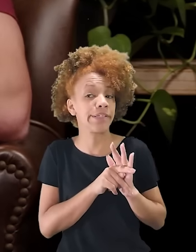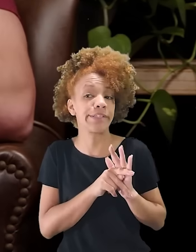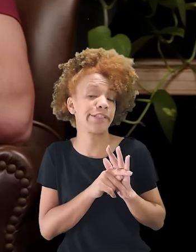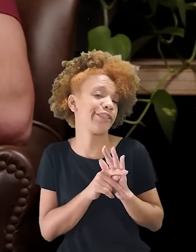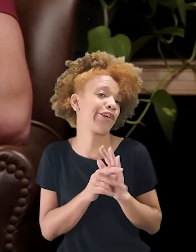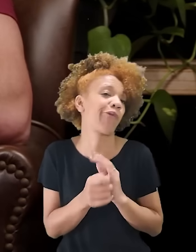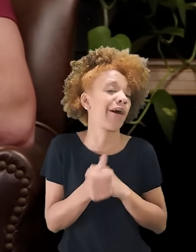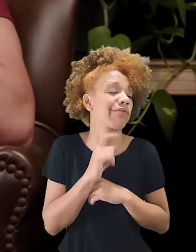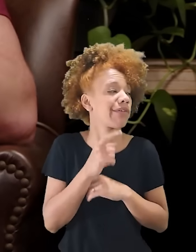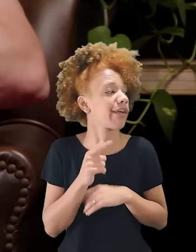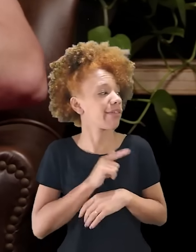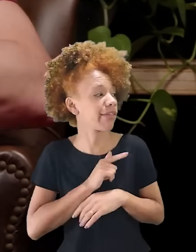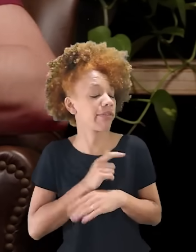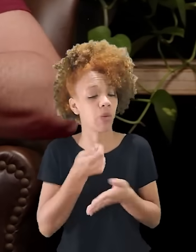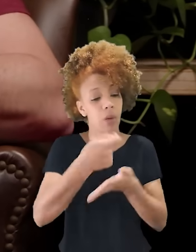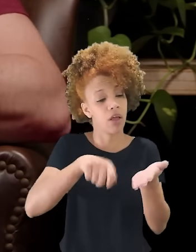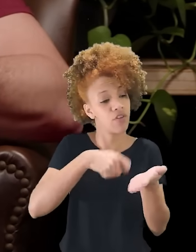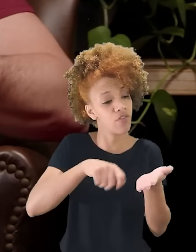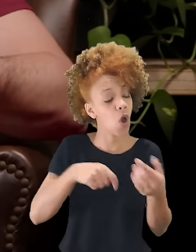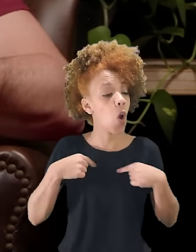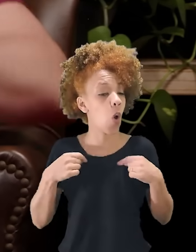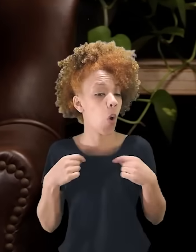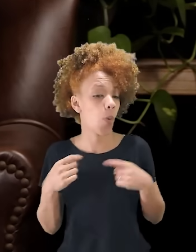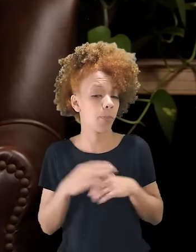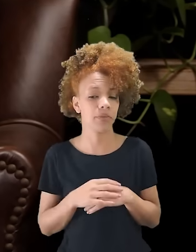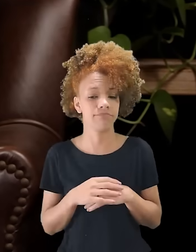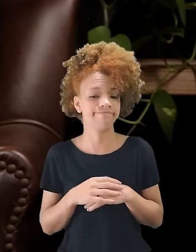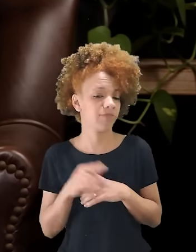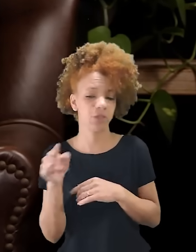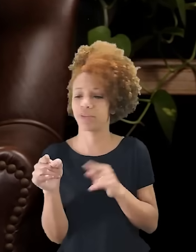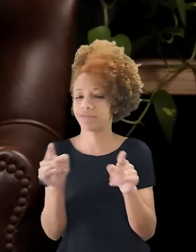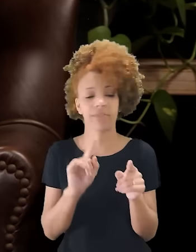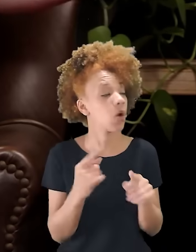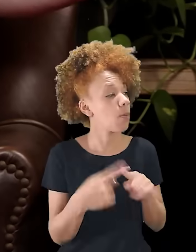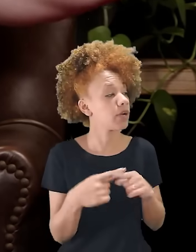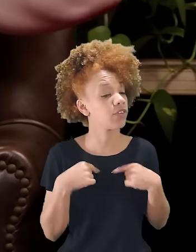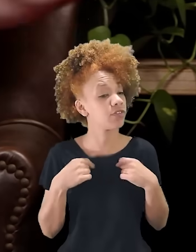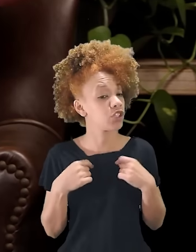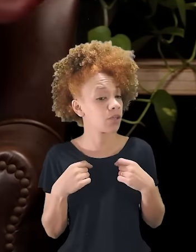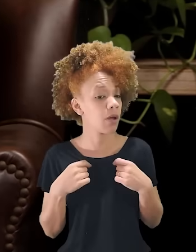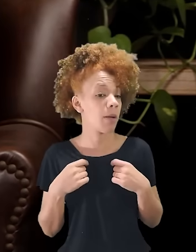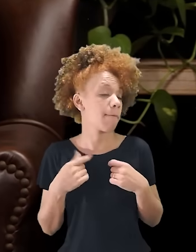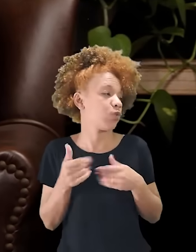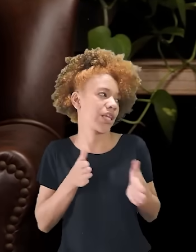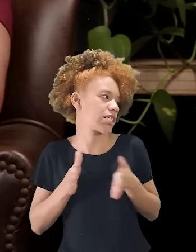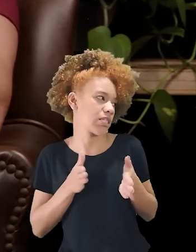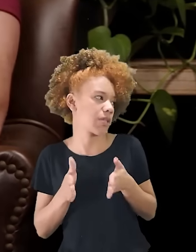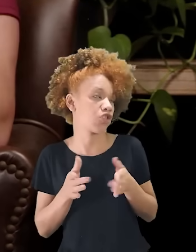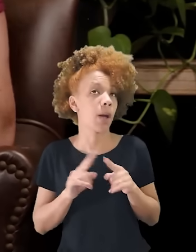todo mundo tem né se o Neymar sair autografando roupa para pro caramb para el você não vai botar isso estampado porque você tá mexendo com a inacessibilidade